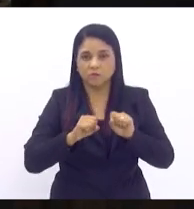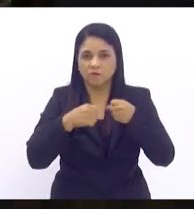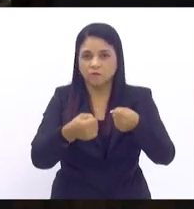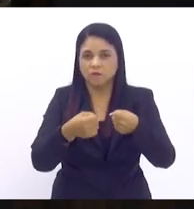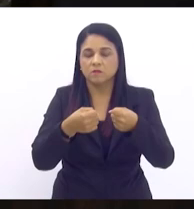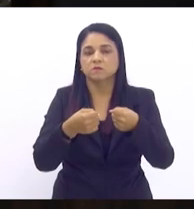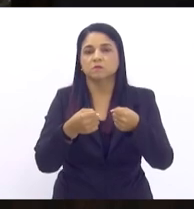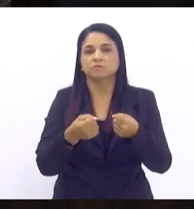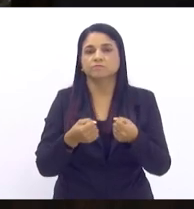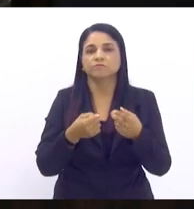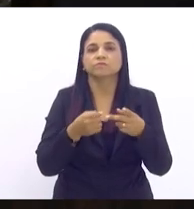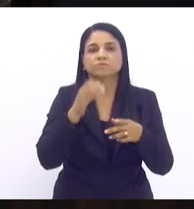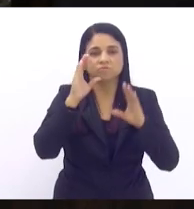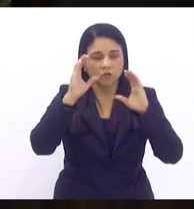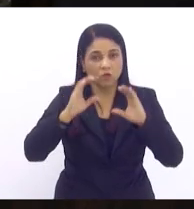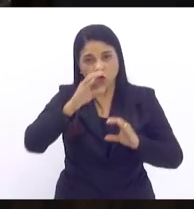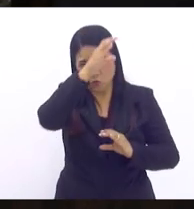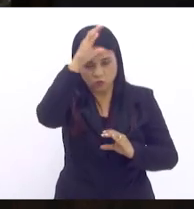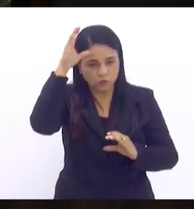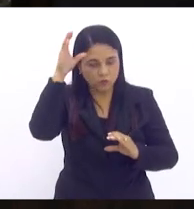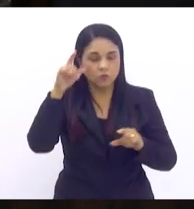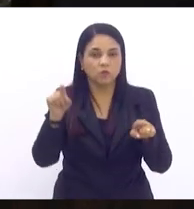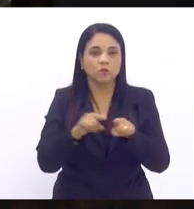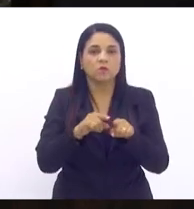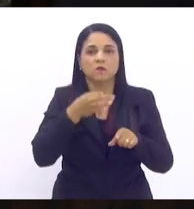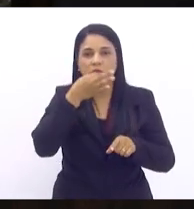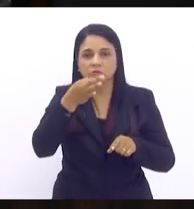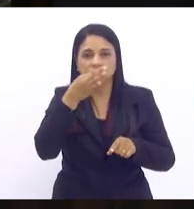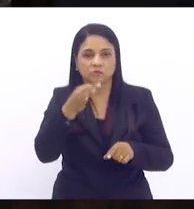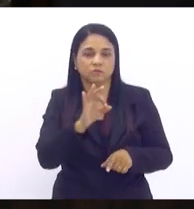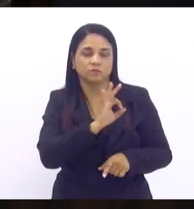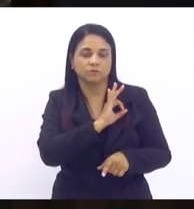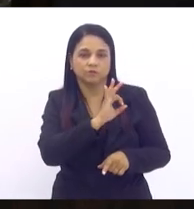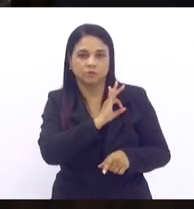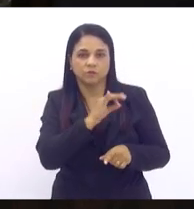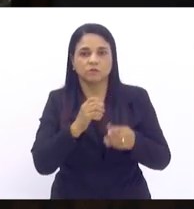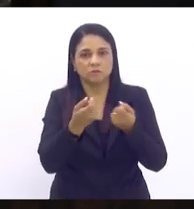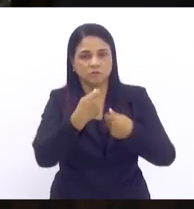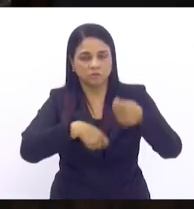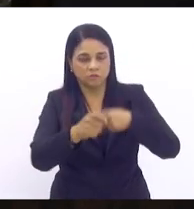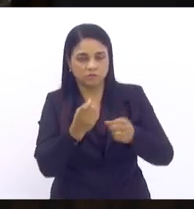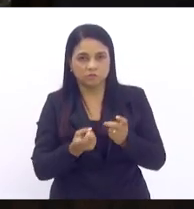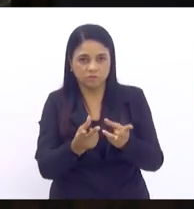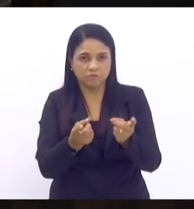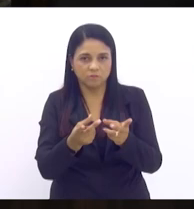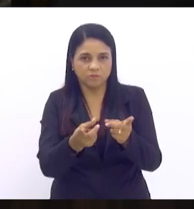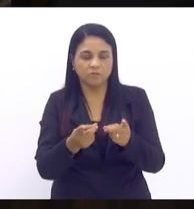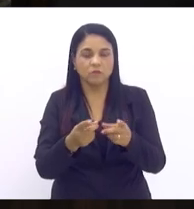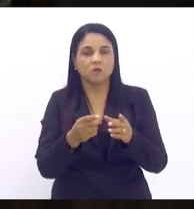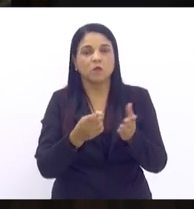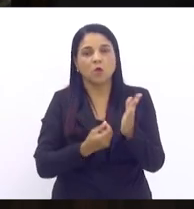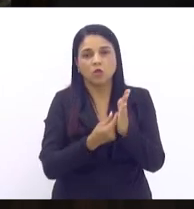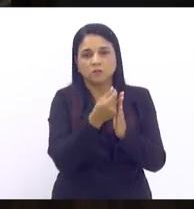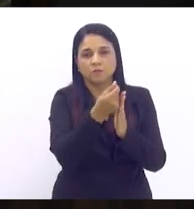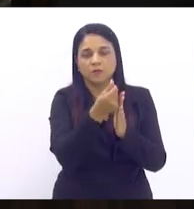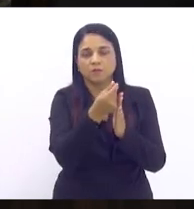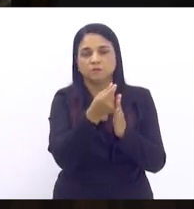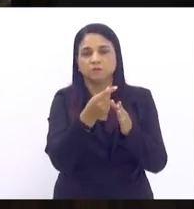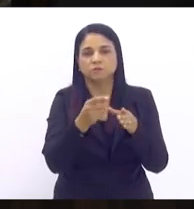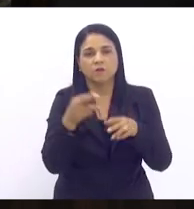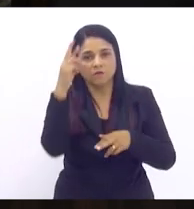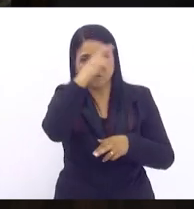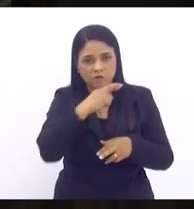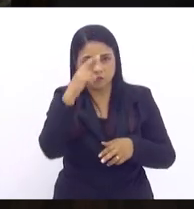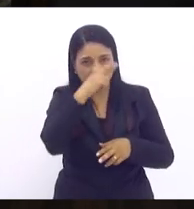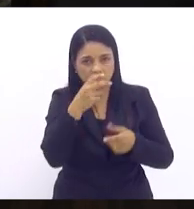do Consumidor, de Segurança Pública e Assuntos de Polícia, de Economia, Indústria e Comércio, de Orçamento, Finanças,